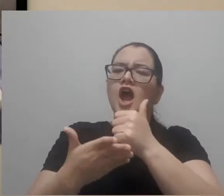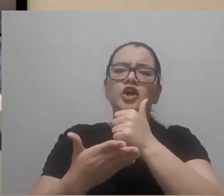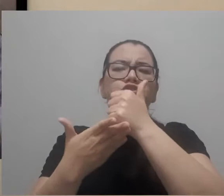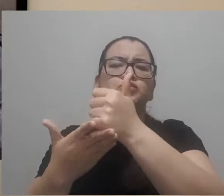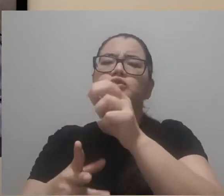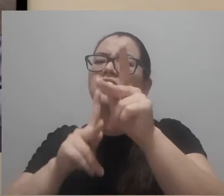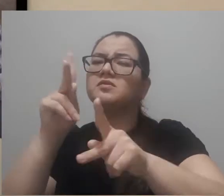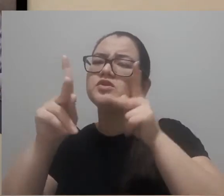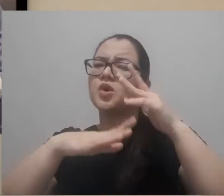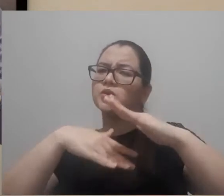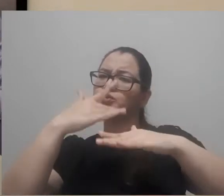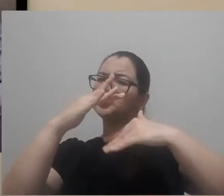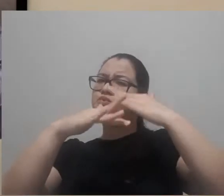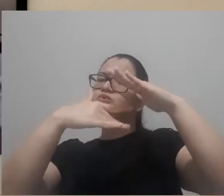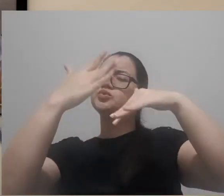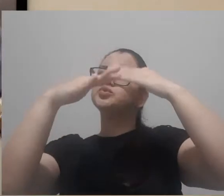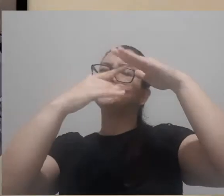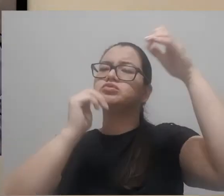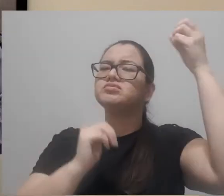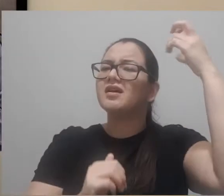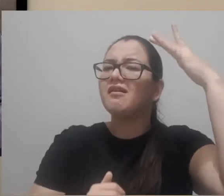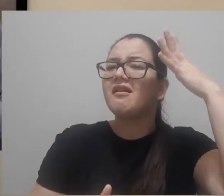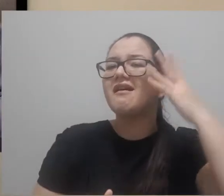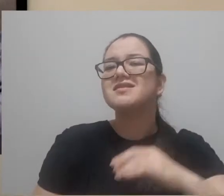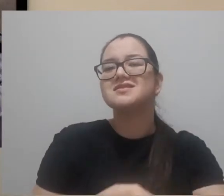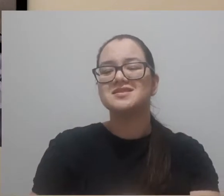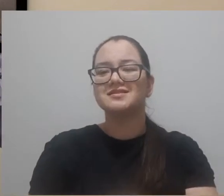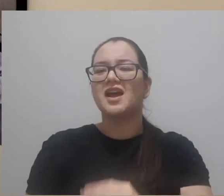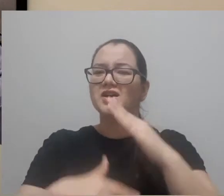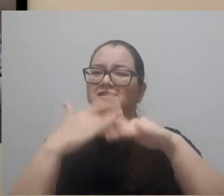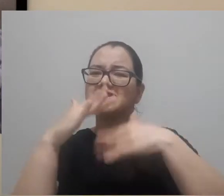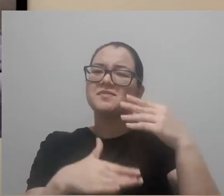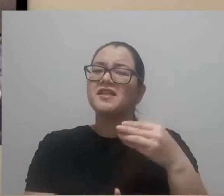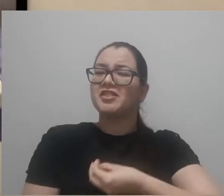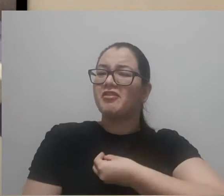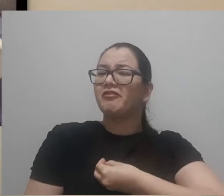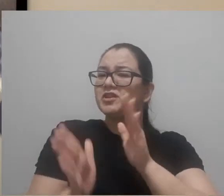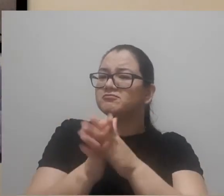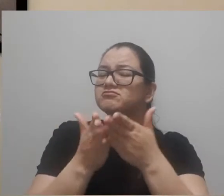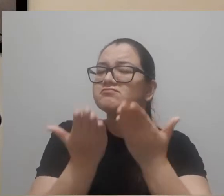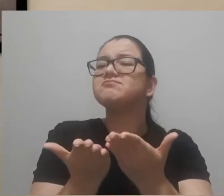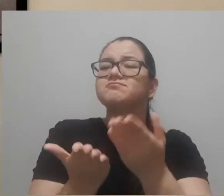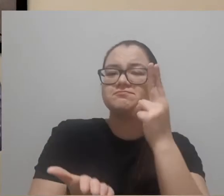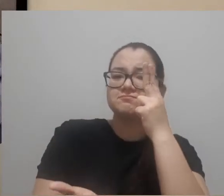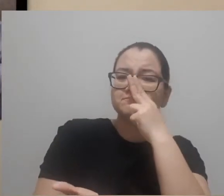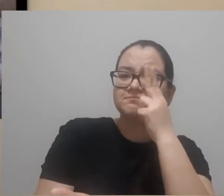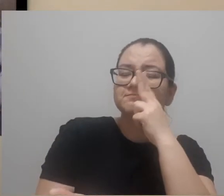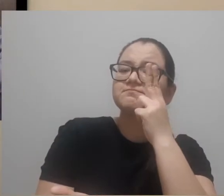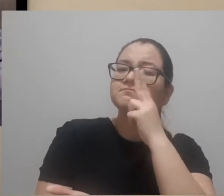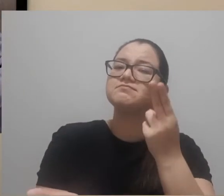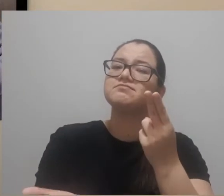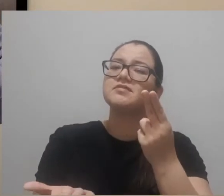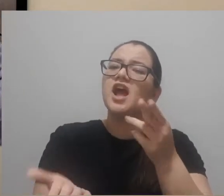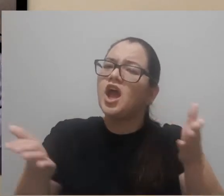da graça, no seu crescimento na vida cristã, quando nós ajudamos as pessoas a darem os seus primeiros passos, quando